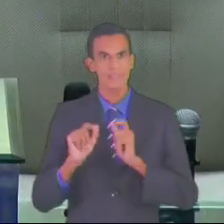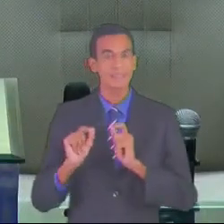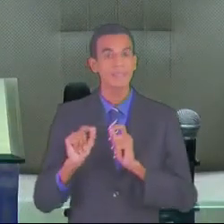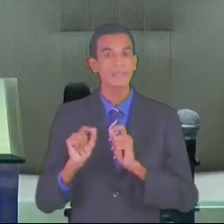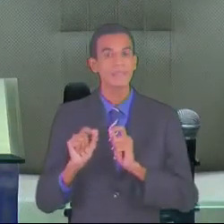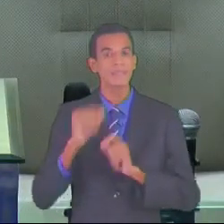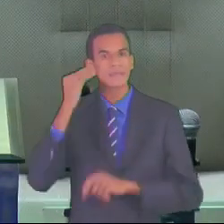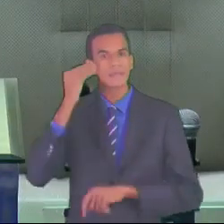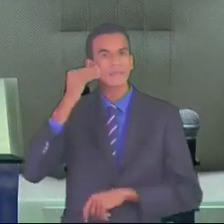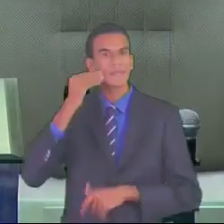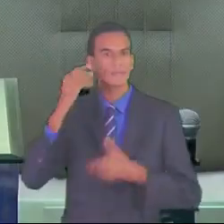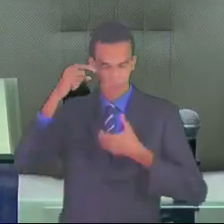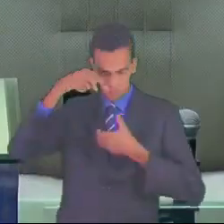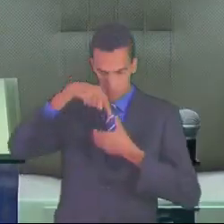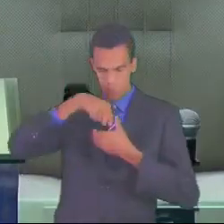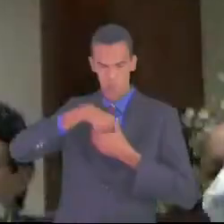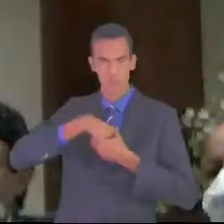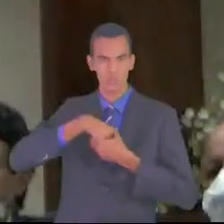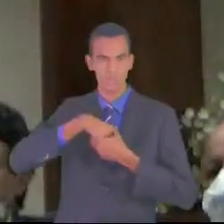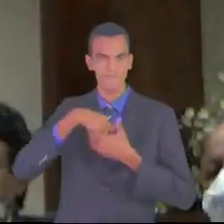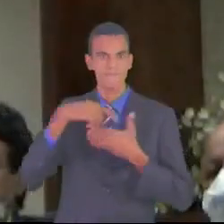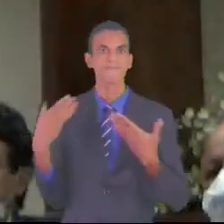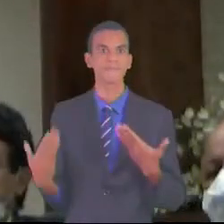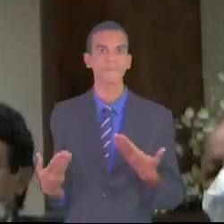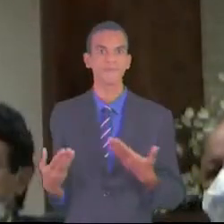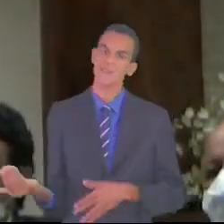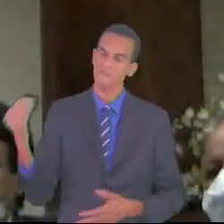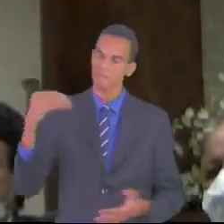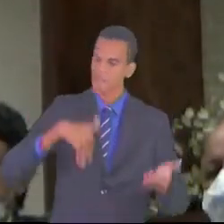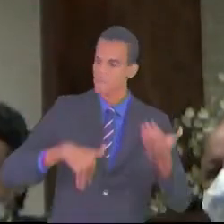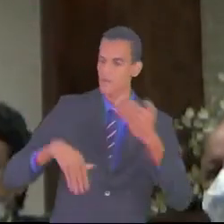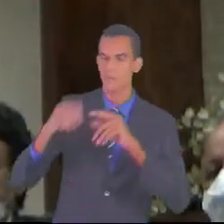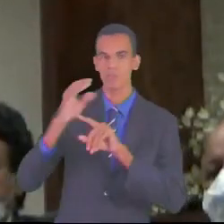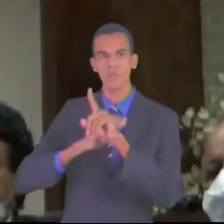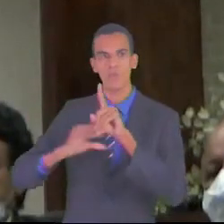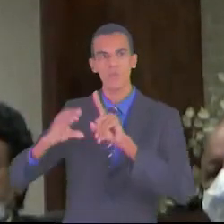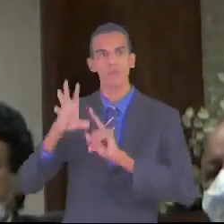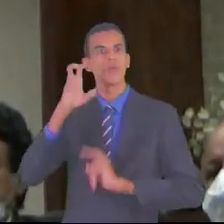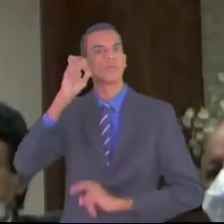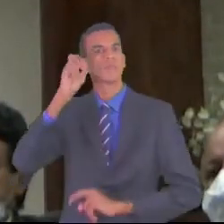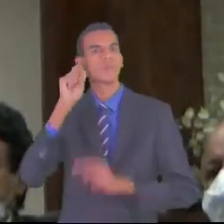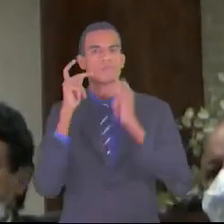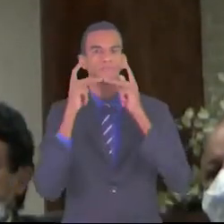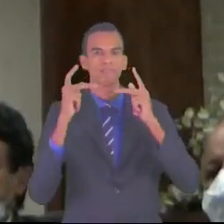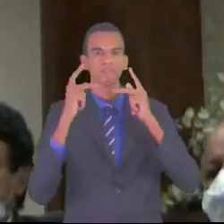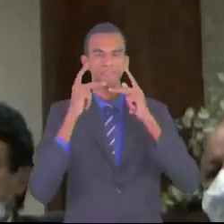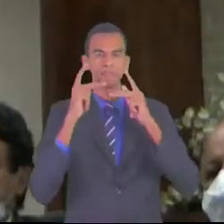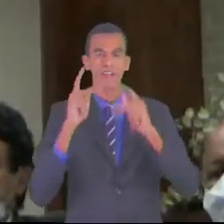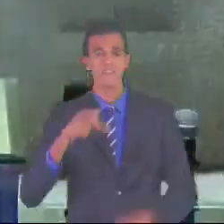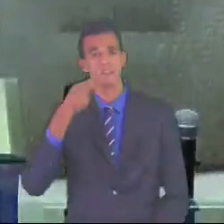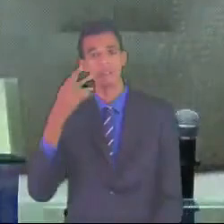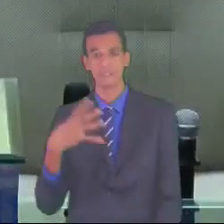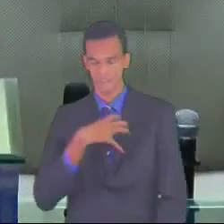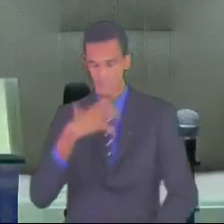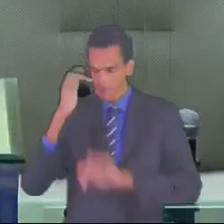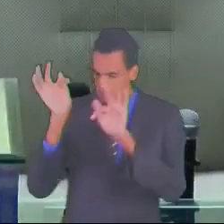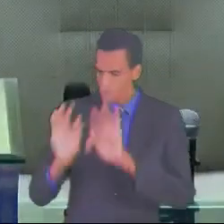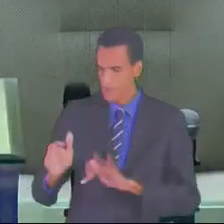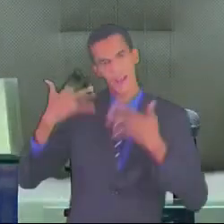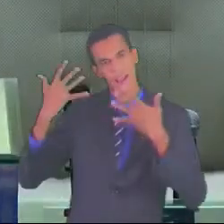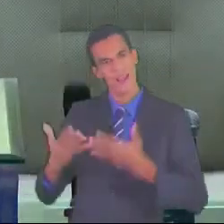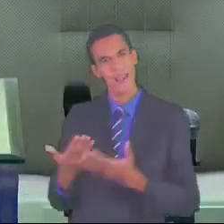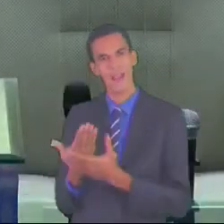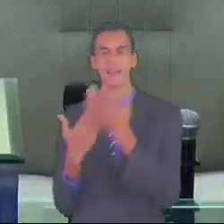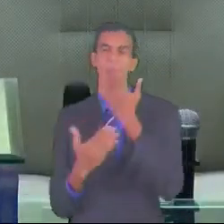subjetivas, que às vezes as pessoas vêm para o culto, ouve-se a palavra, até diz que está alegre, levanta as